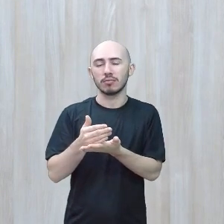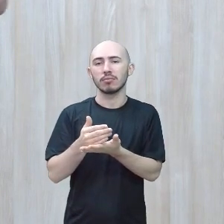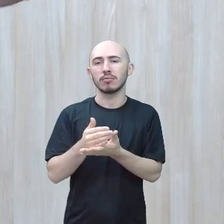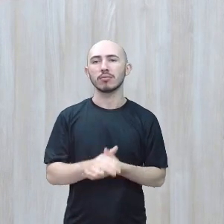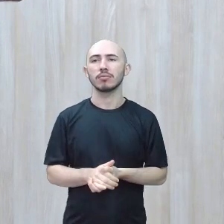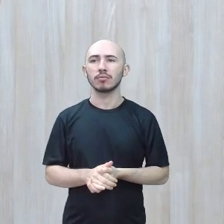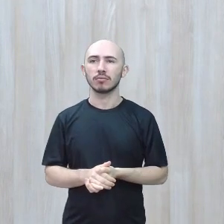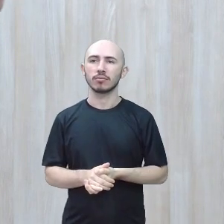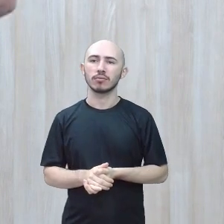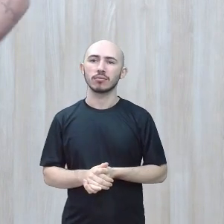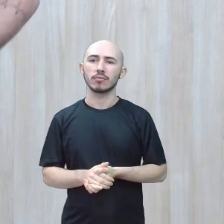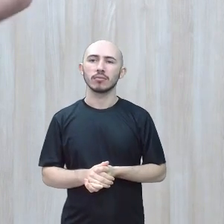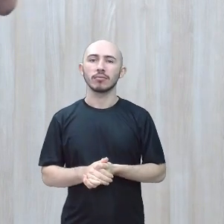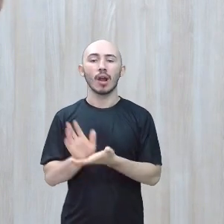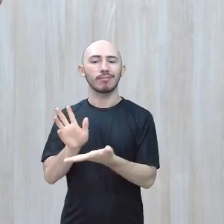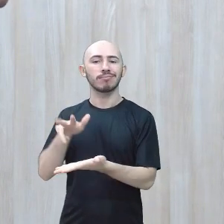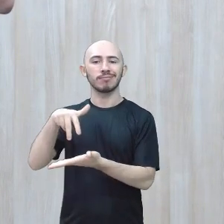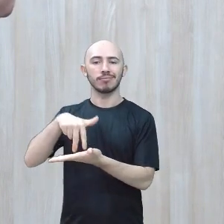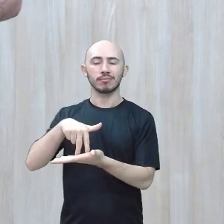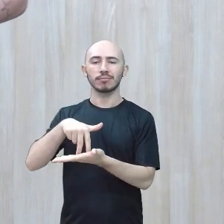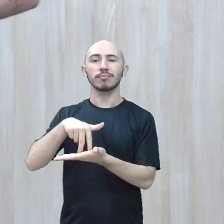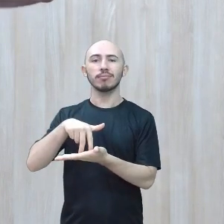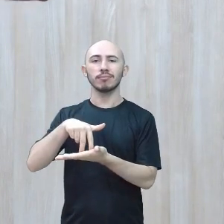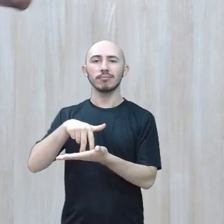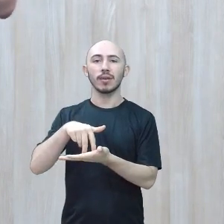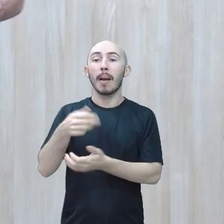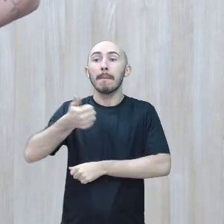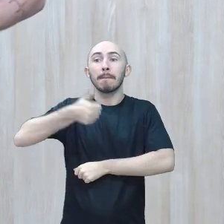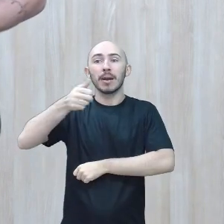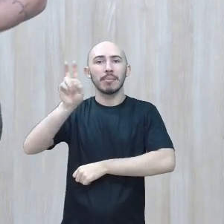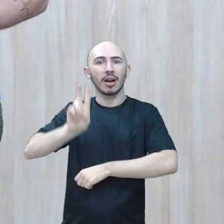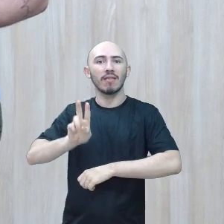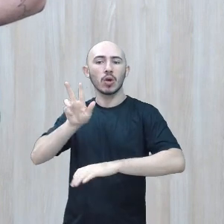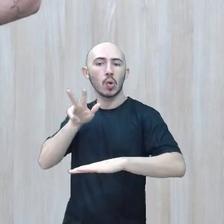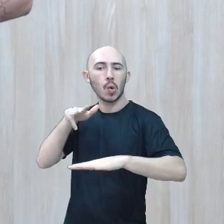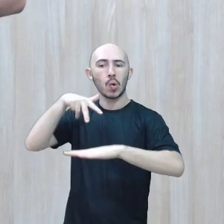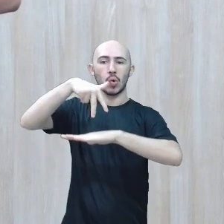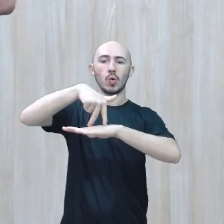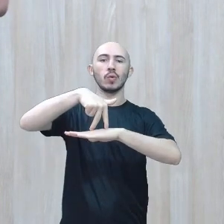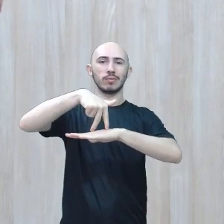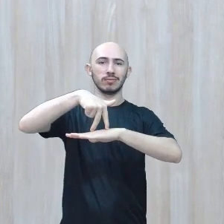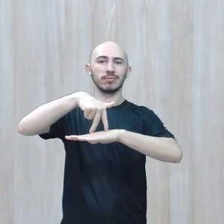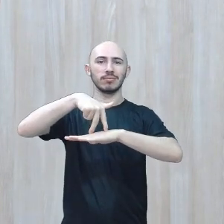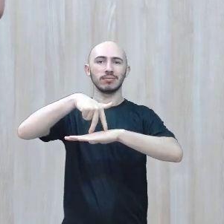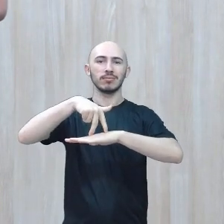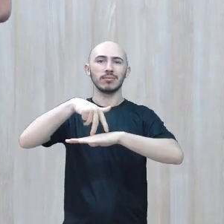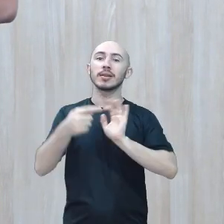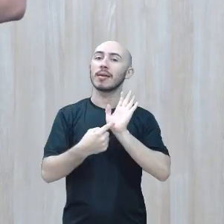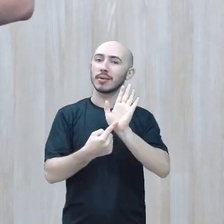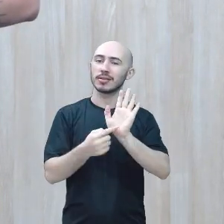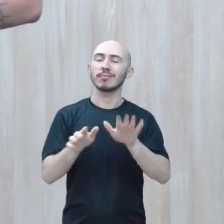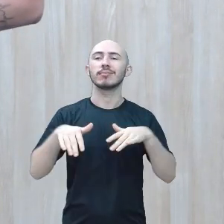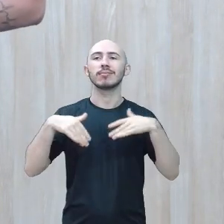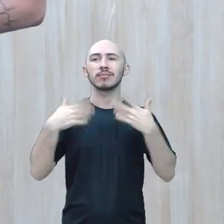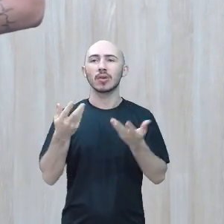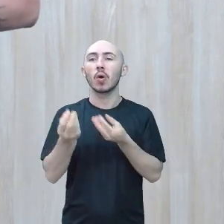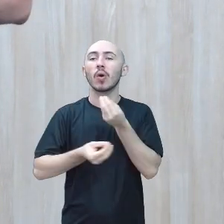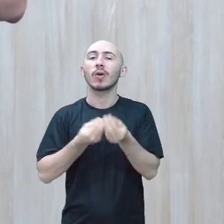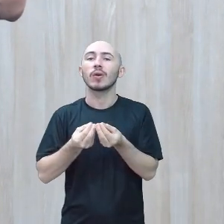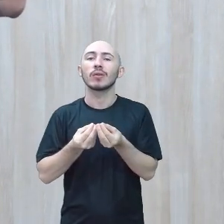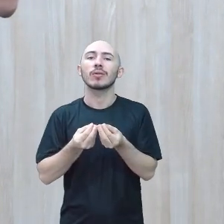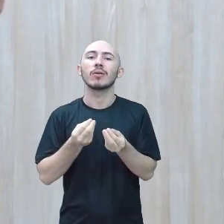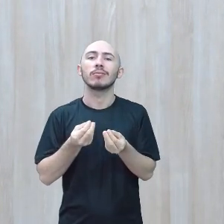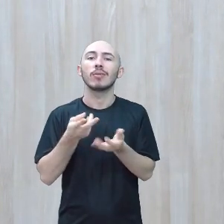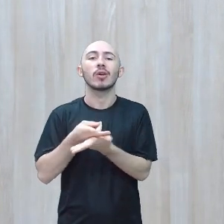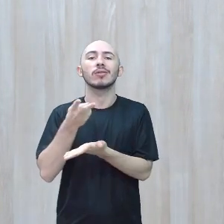estreia sua, a primeira vez que você sobe no palco como banda de K-pop. E essa exploração,